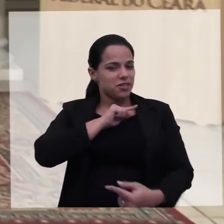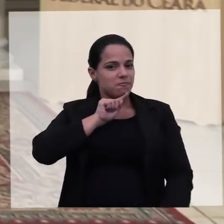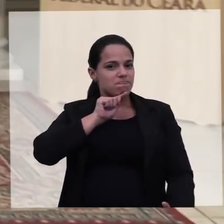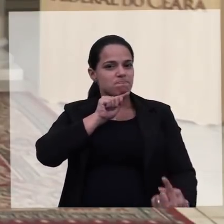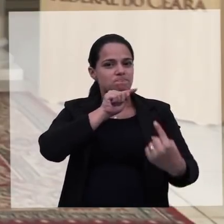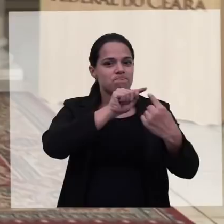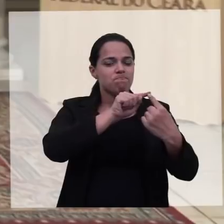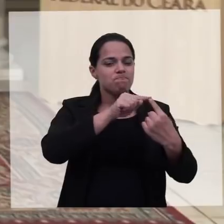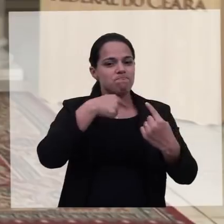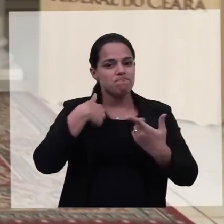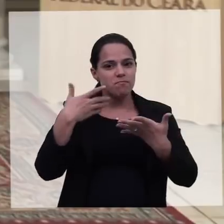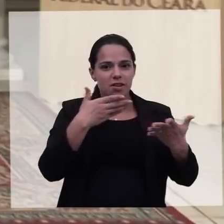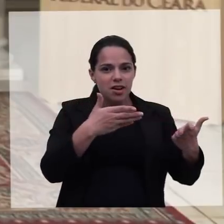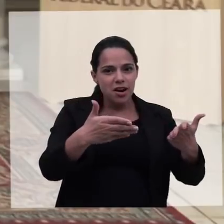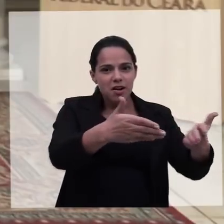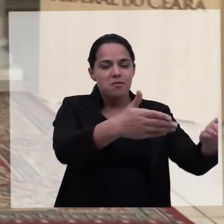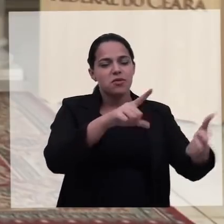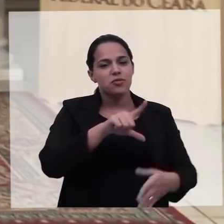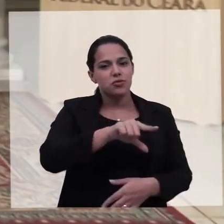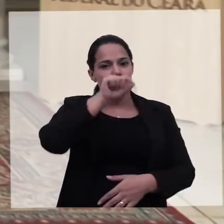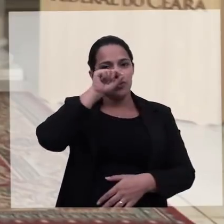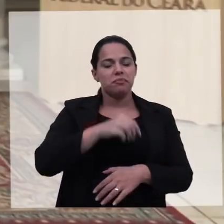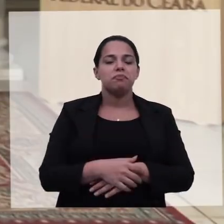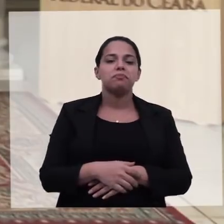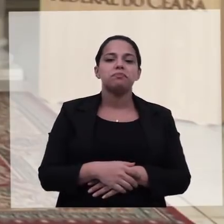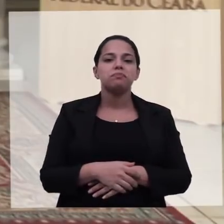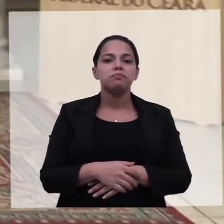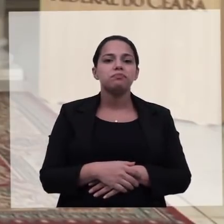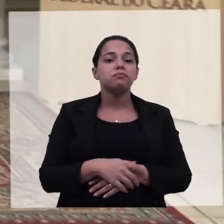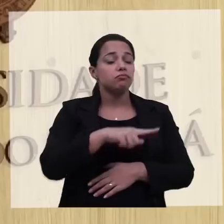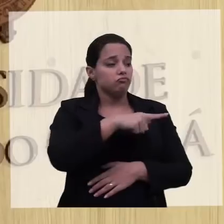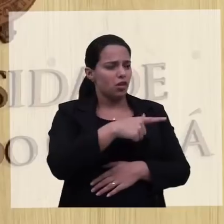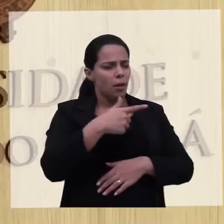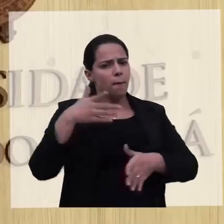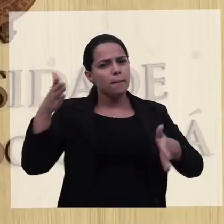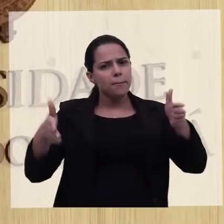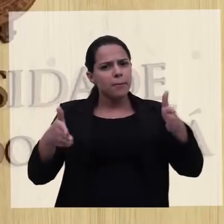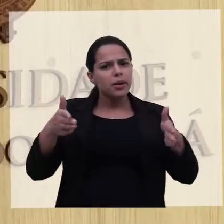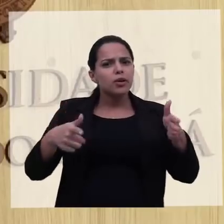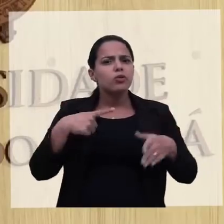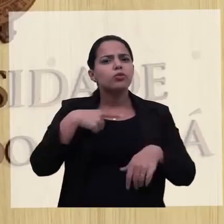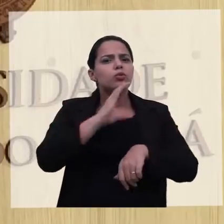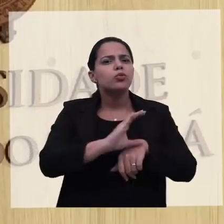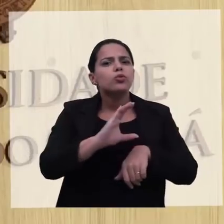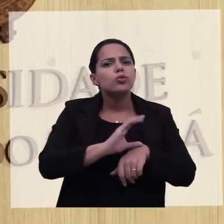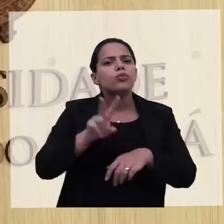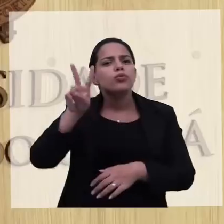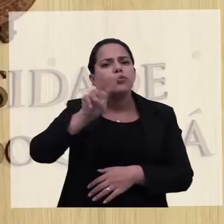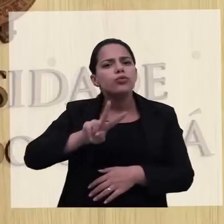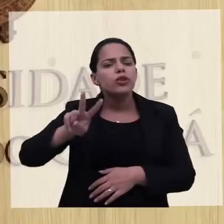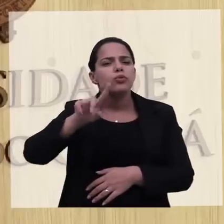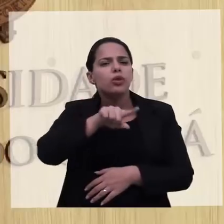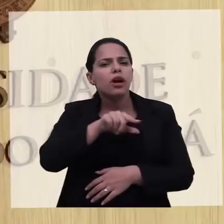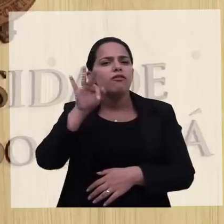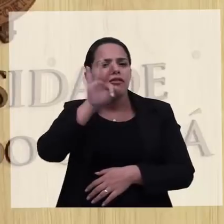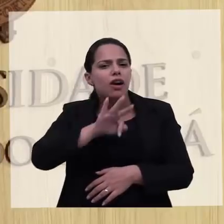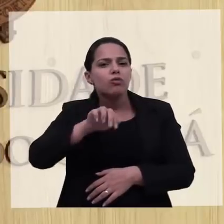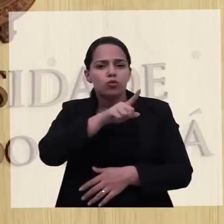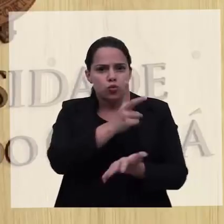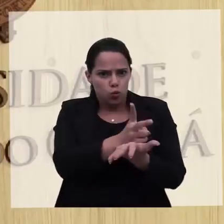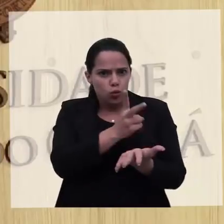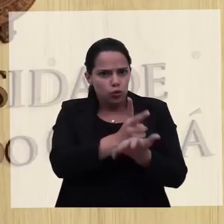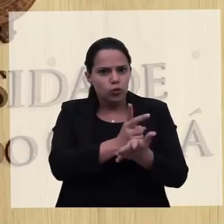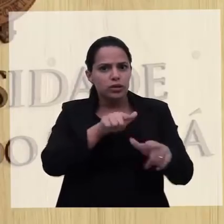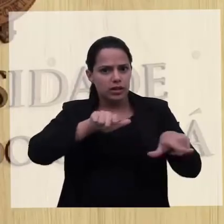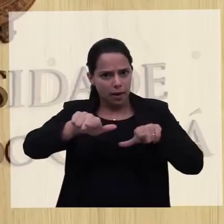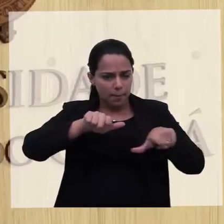vida mesmo que me botou nesse caminho. Agora, durante a faculdade, quando a senhora estava cursando agronomia, a senhora continuou trabalhando, porque a senhora